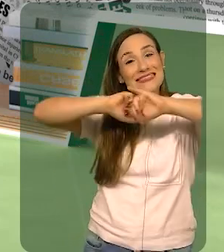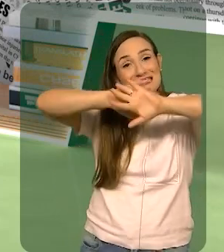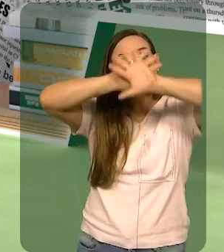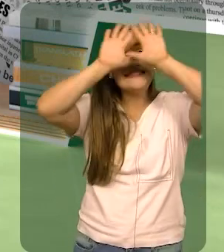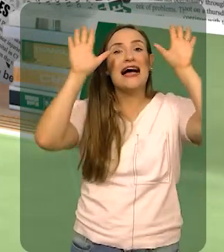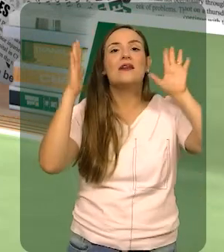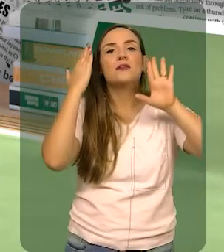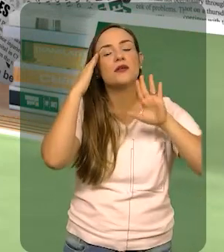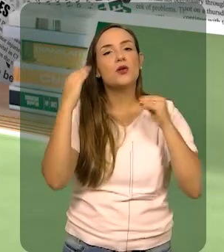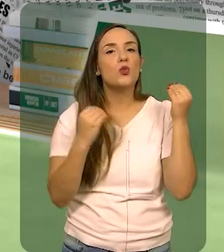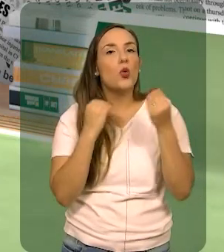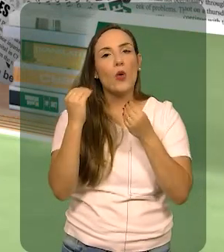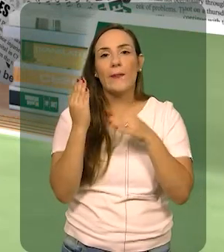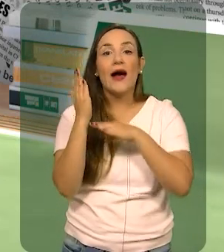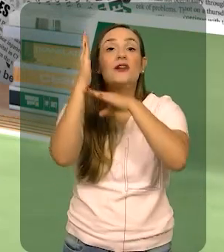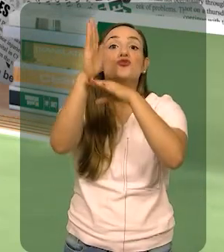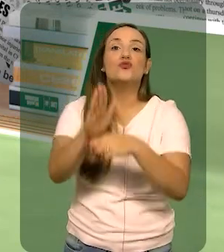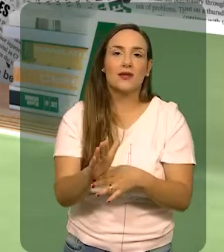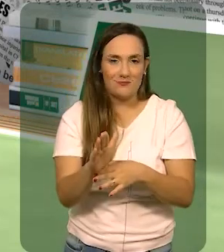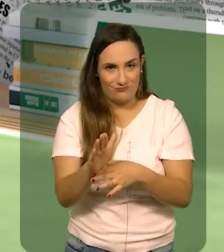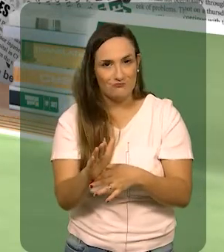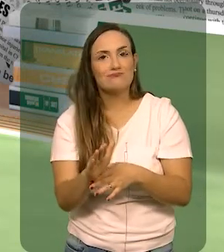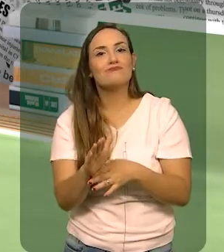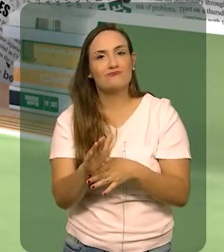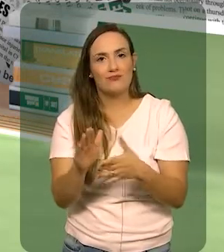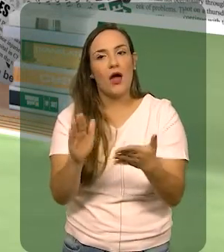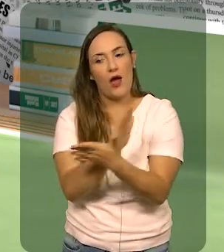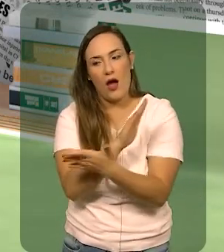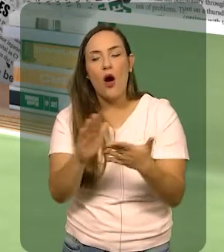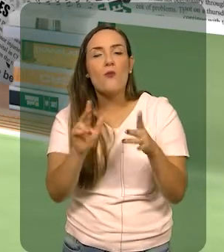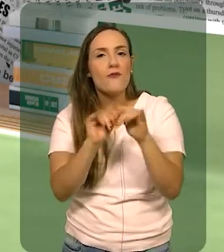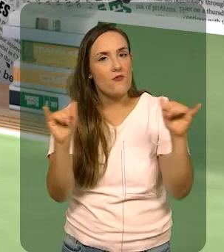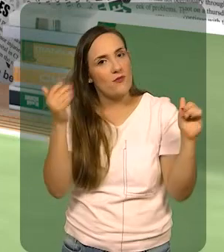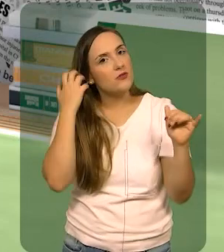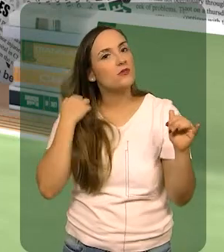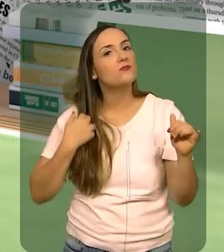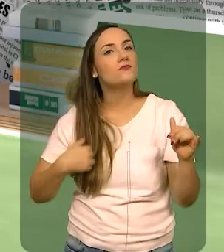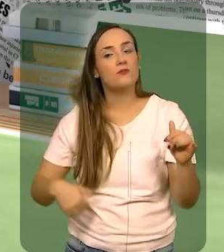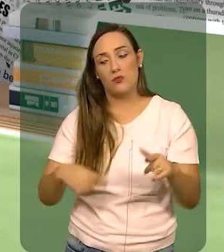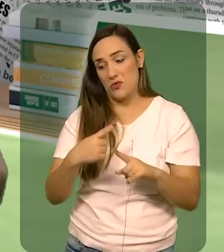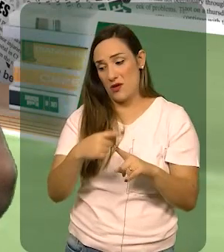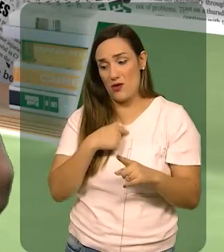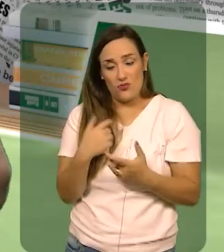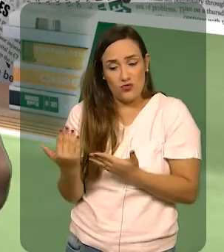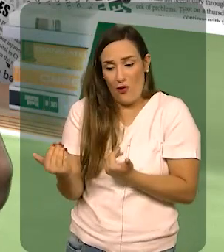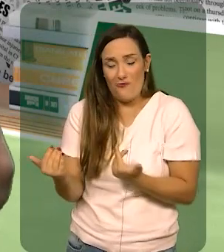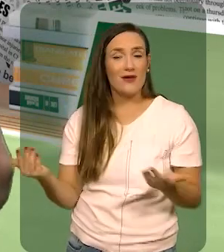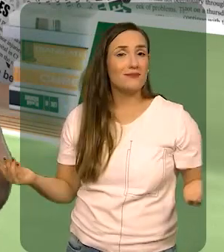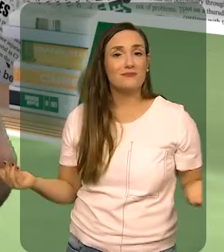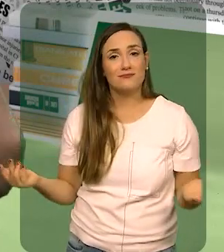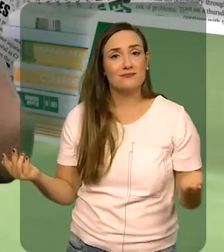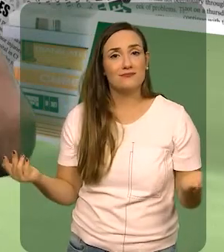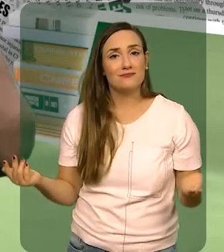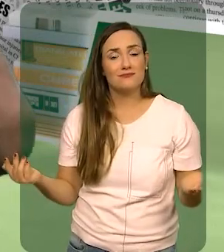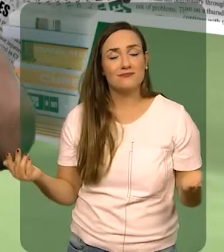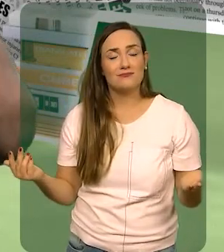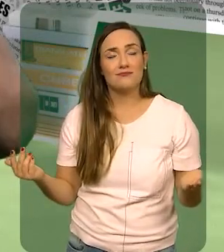entender que ali eu poderia contribuir com alguma coisa, né? Com algumas informações que eu, quanto jovem,